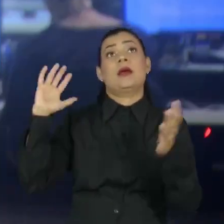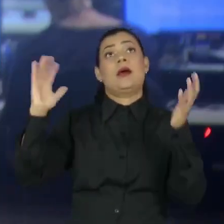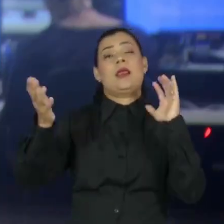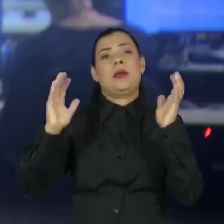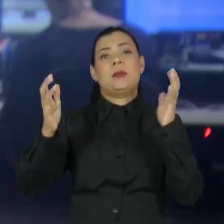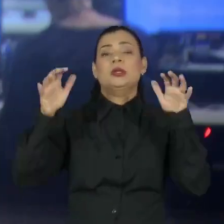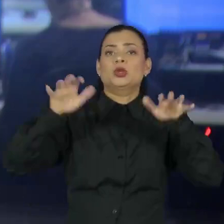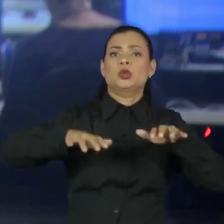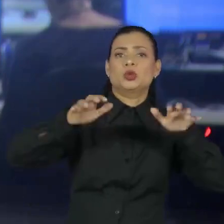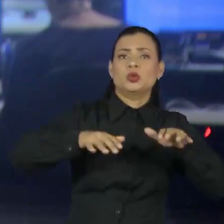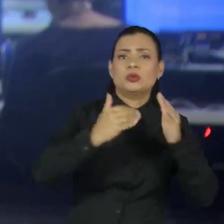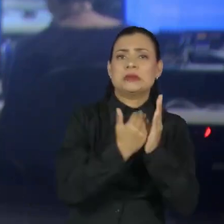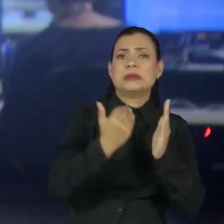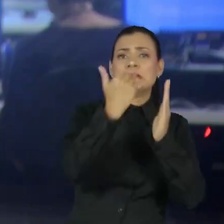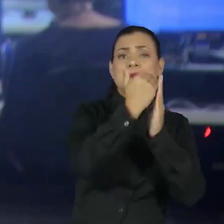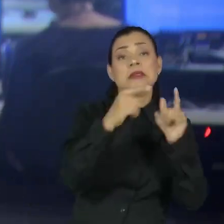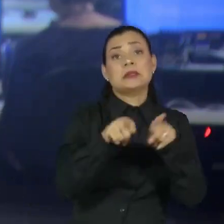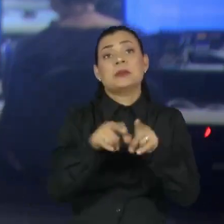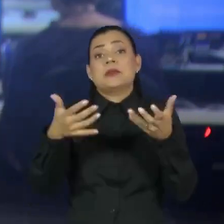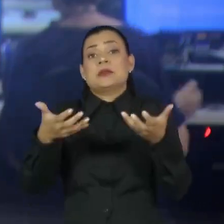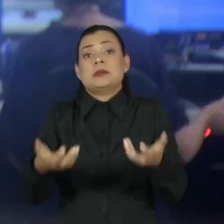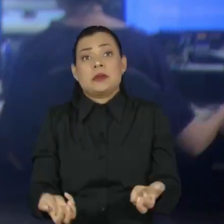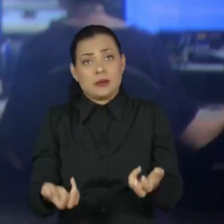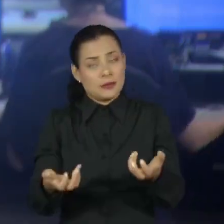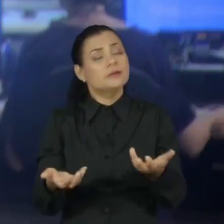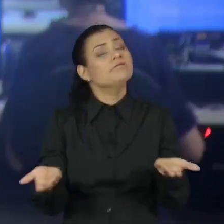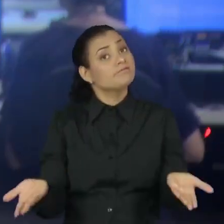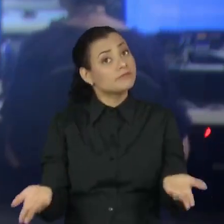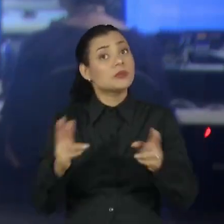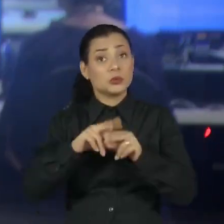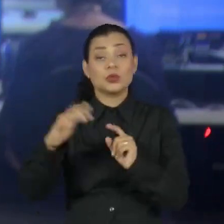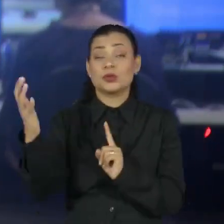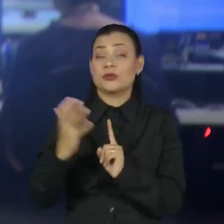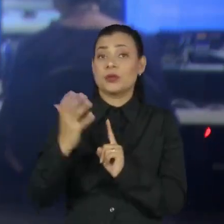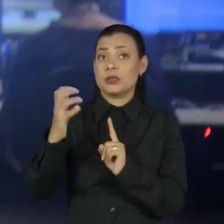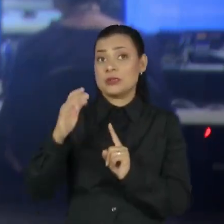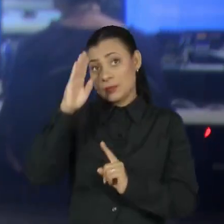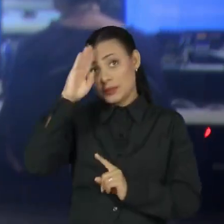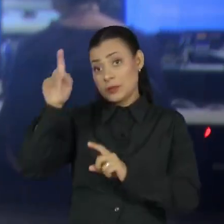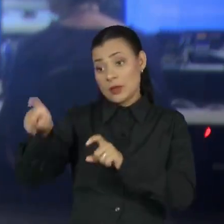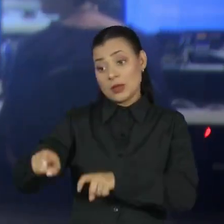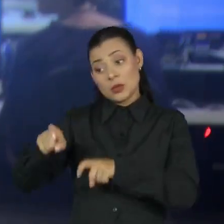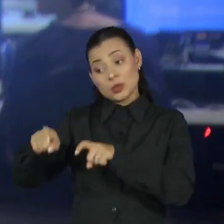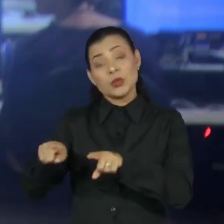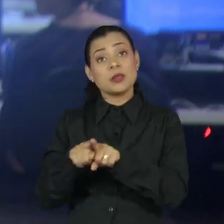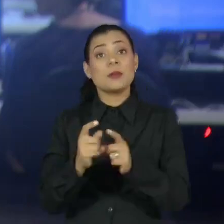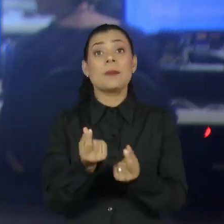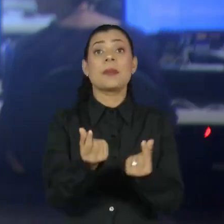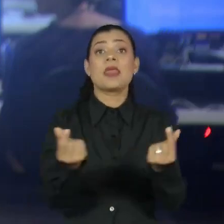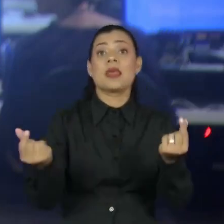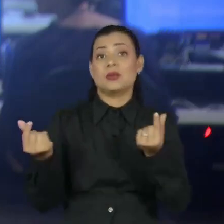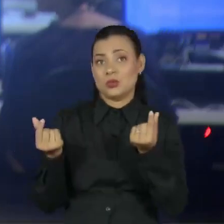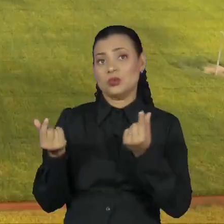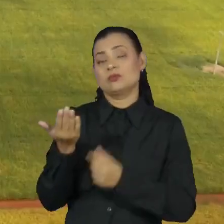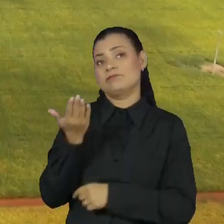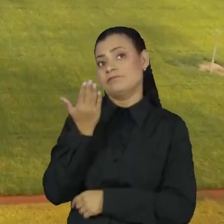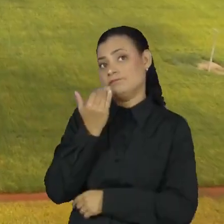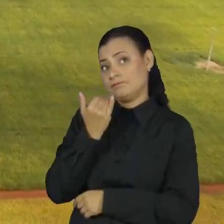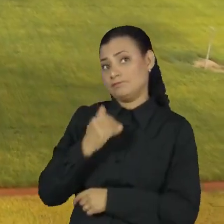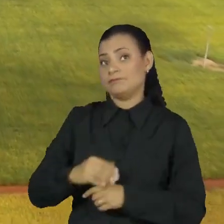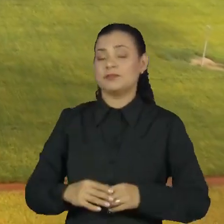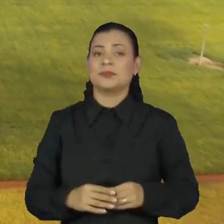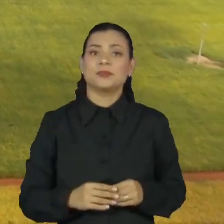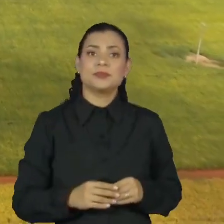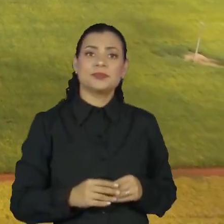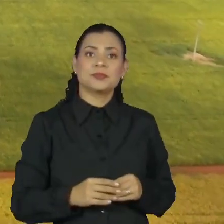e seca estão cada vez mais frequentes, o que impacta diretamente a agricultura e o preço dos alimentos.